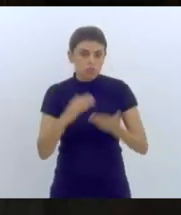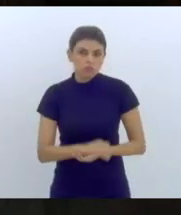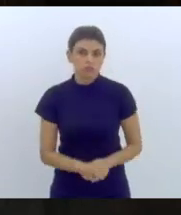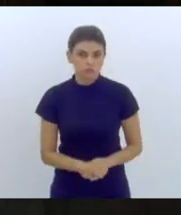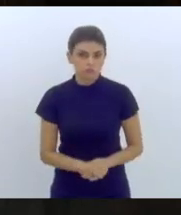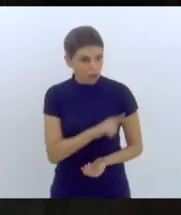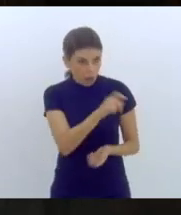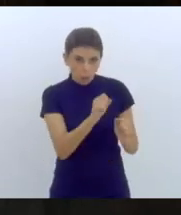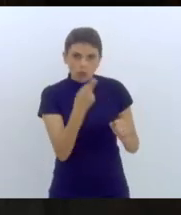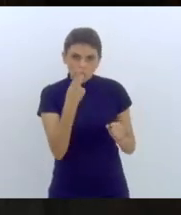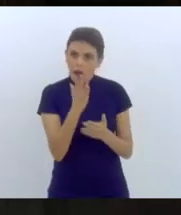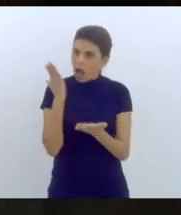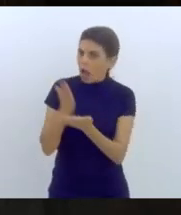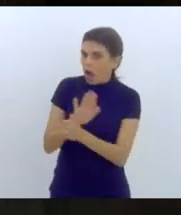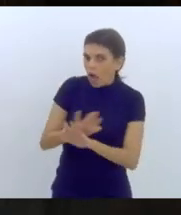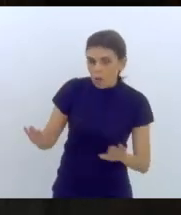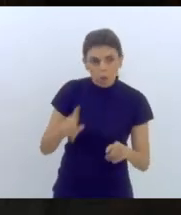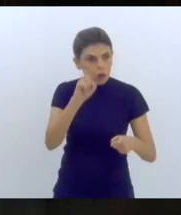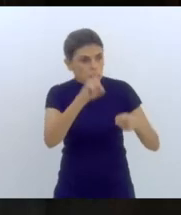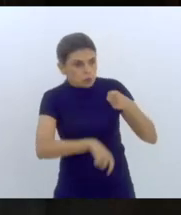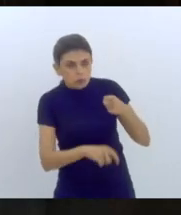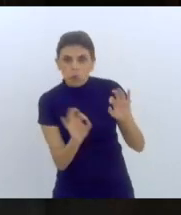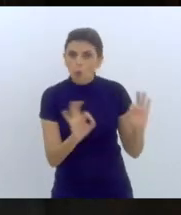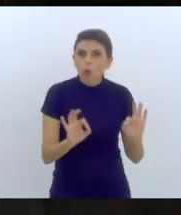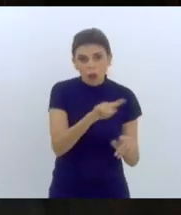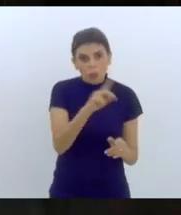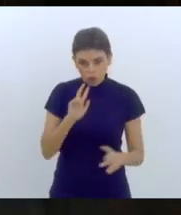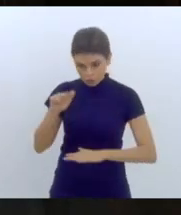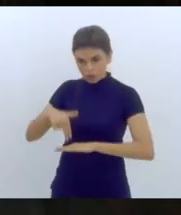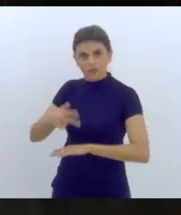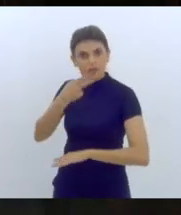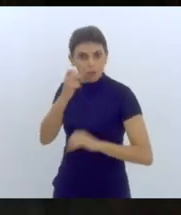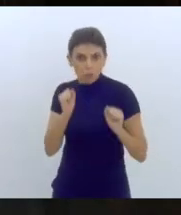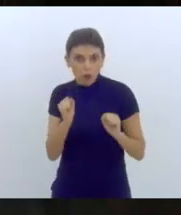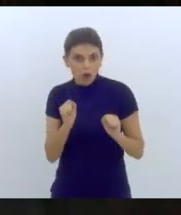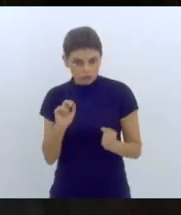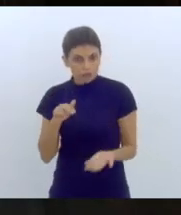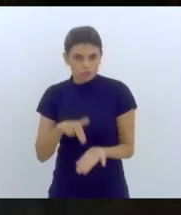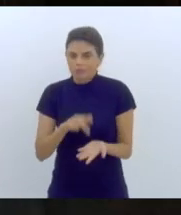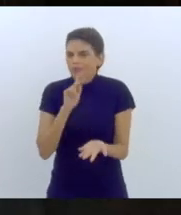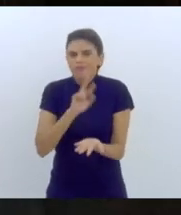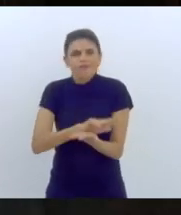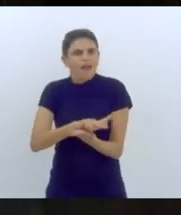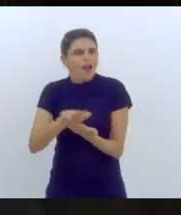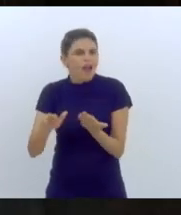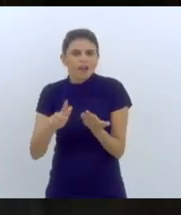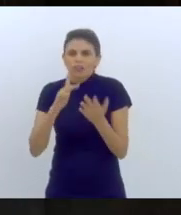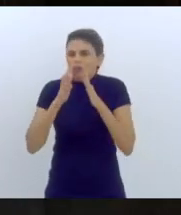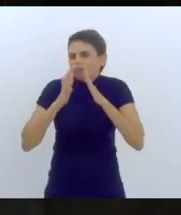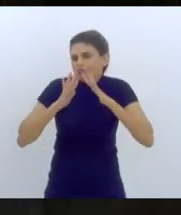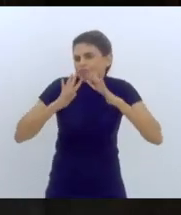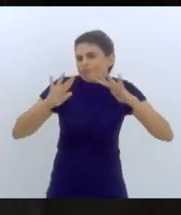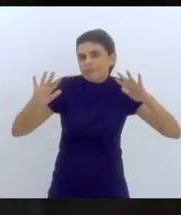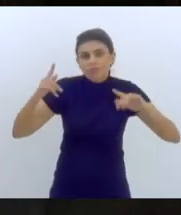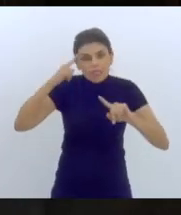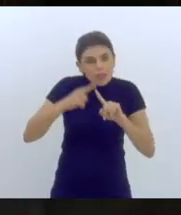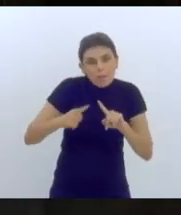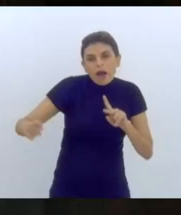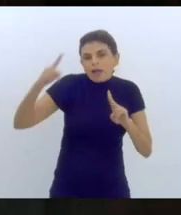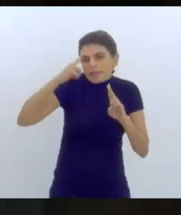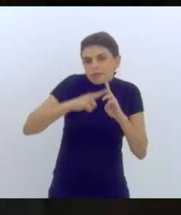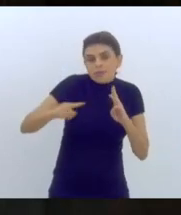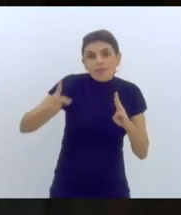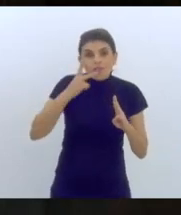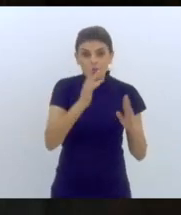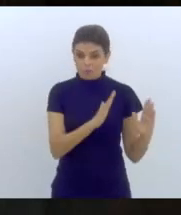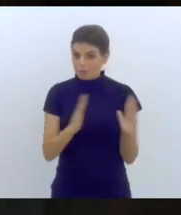acabou o processo, se a pessoa não foi estuprada. Inclusive, né, várias matérias repercutiram nesse assunto durante semanas. Isso durante